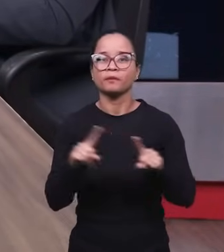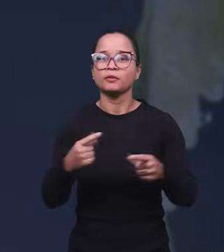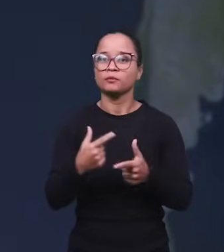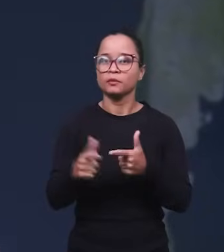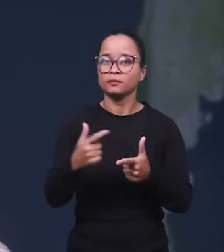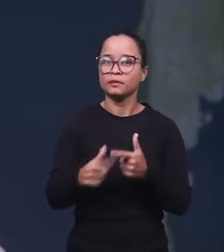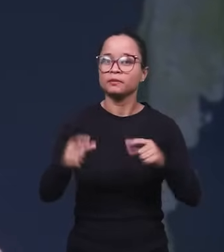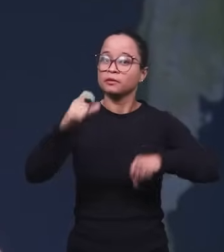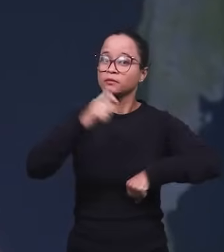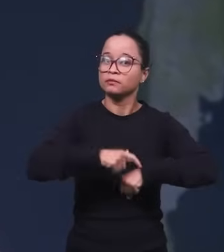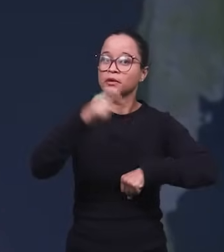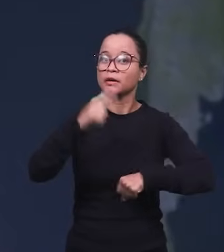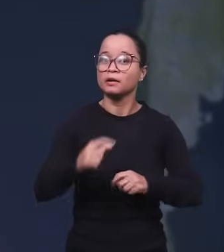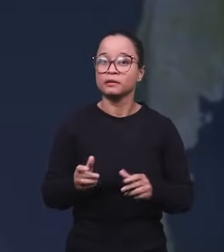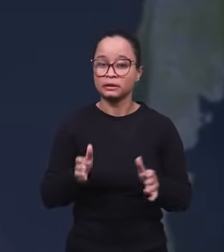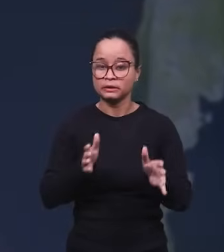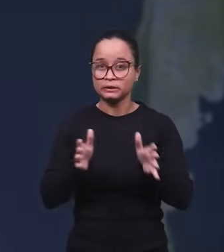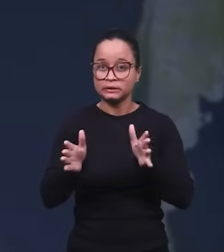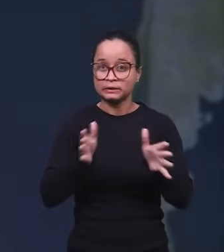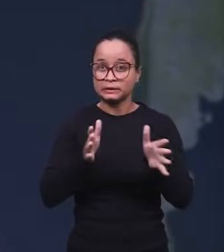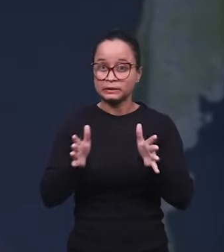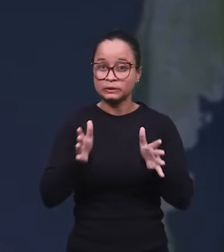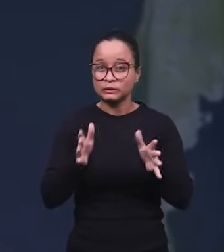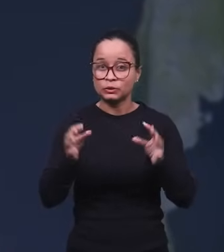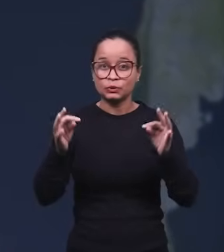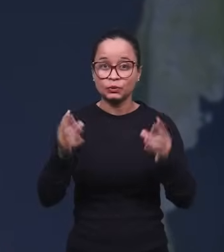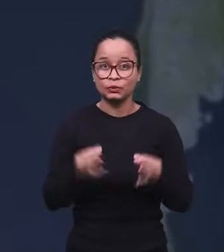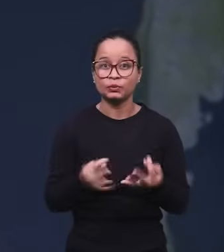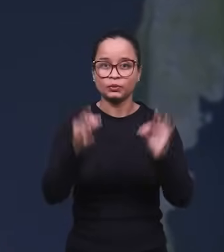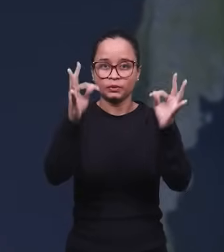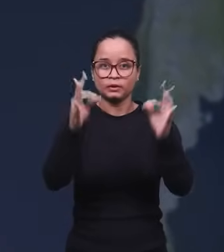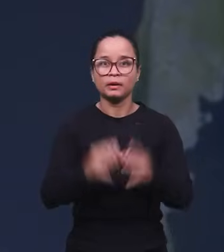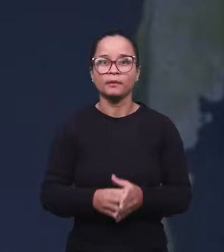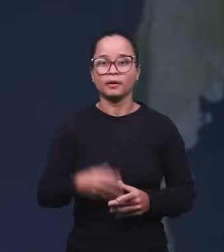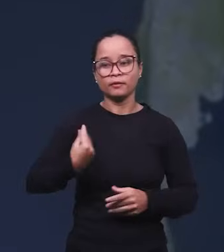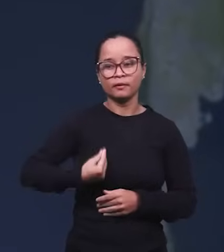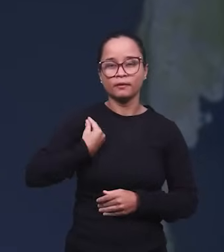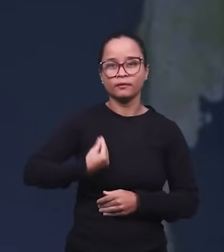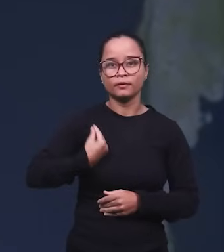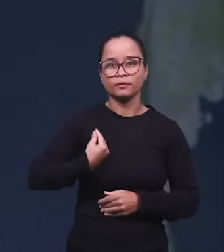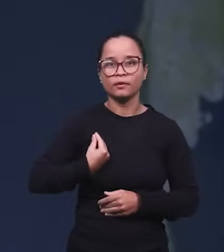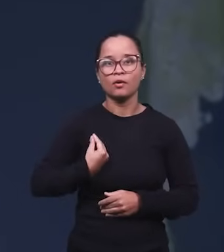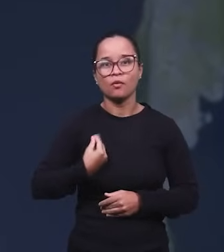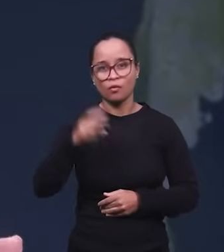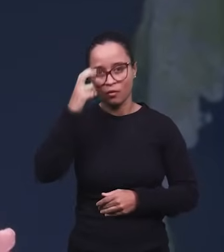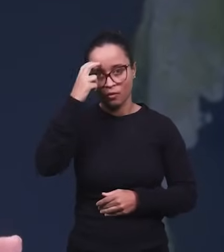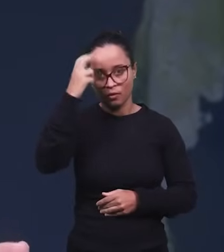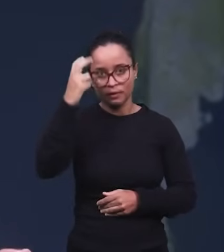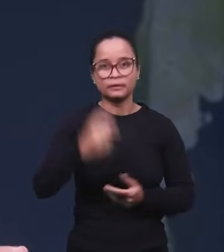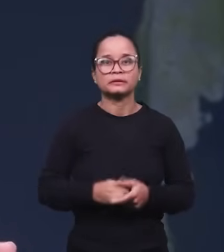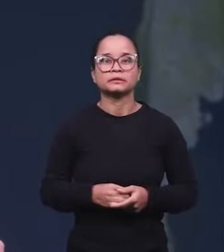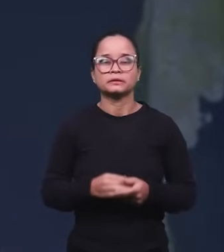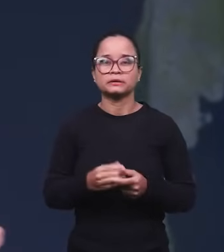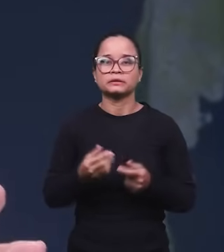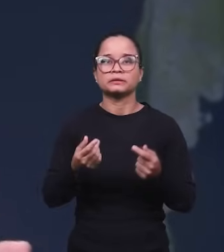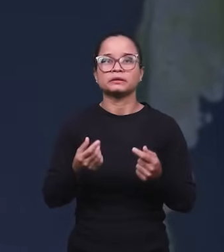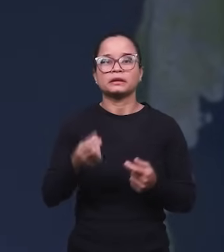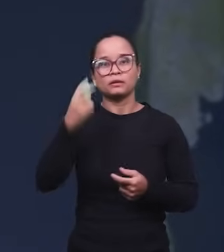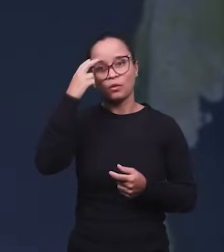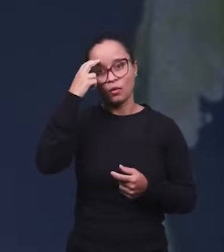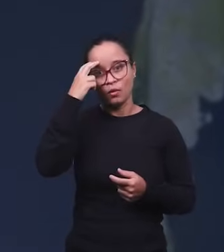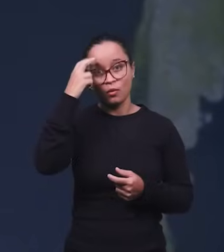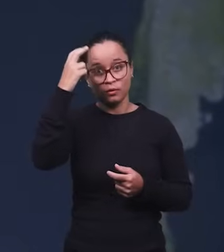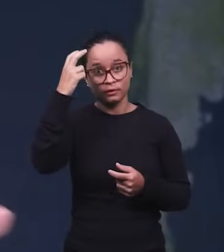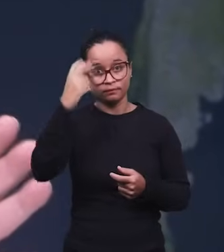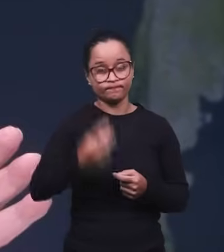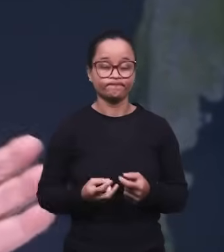que, no momento, ainda não é acessível a tecnologia para fazer transmissões ao vivo com a inteligência artificial. Pelo